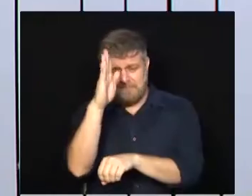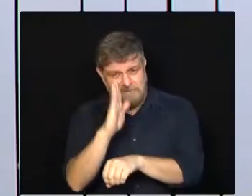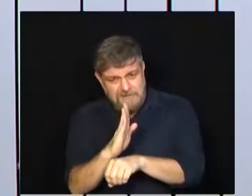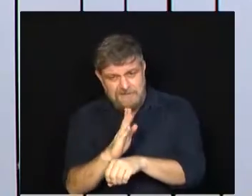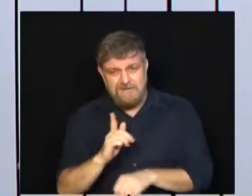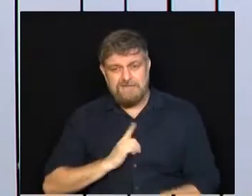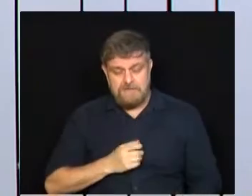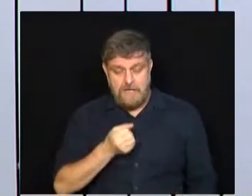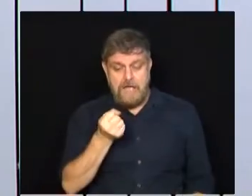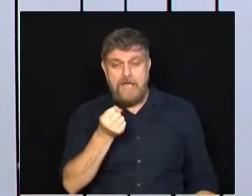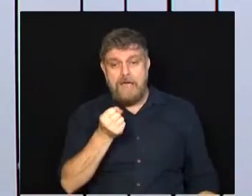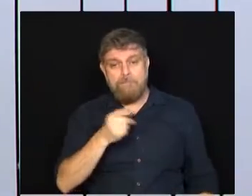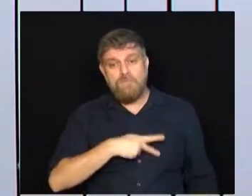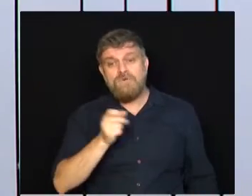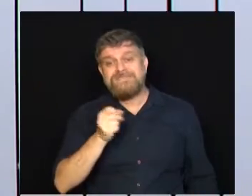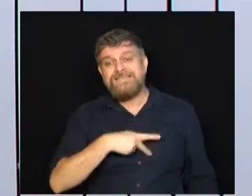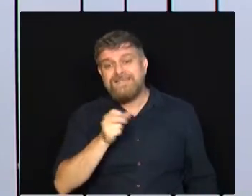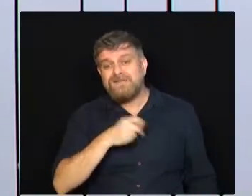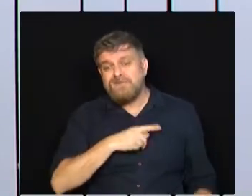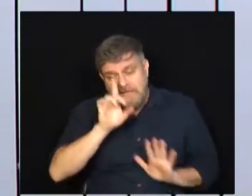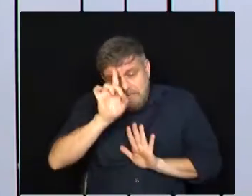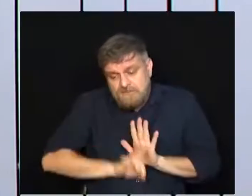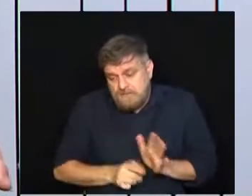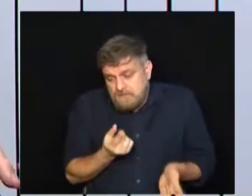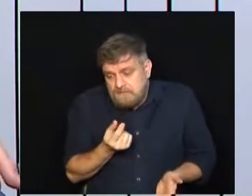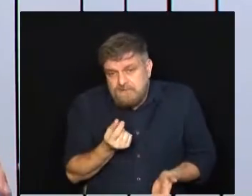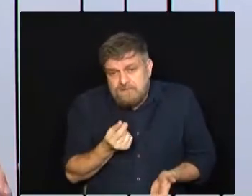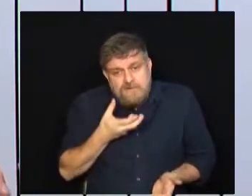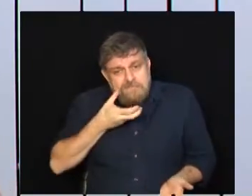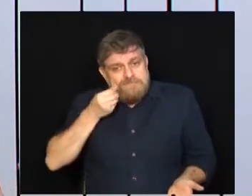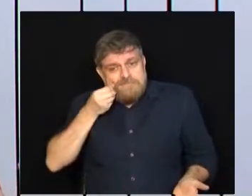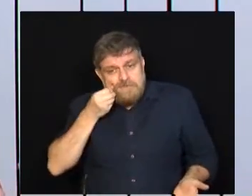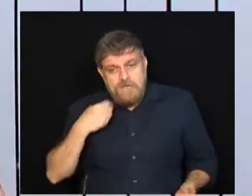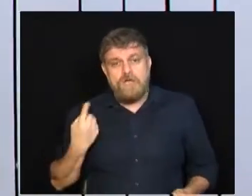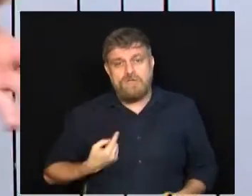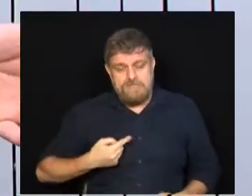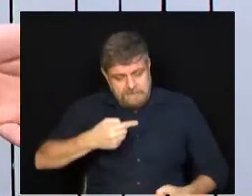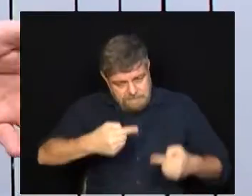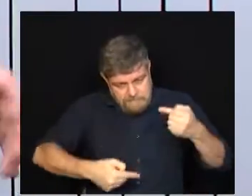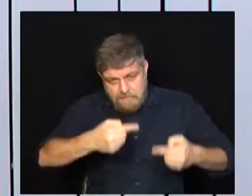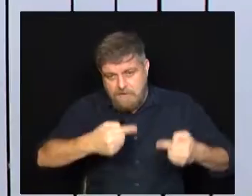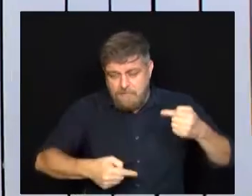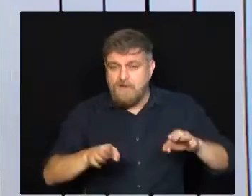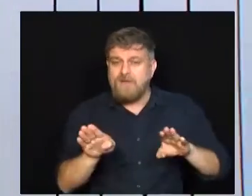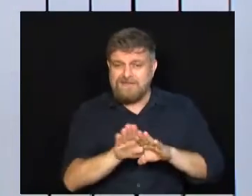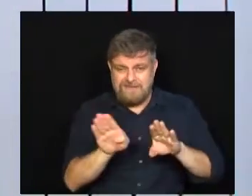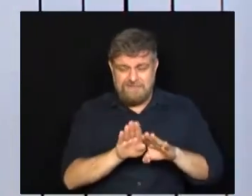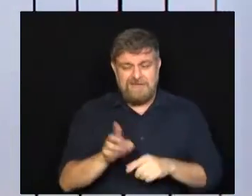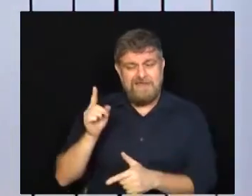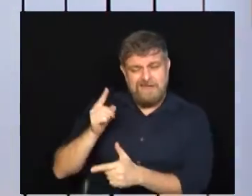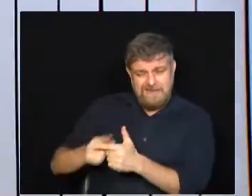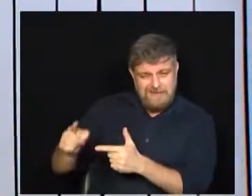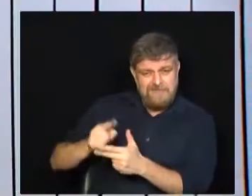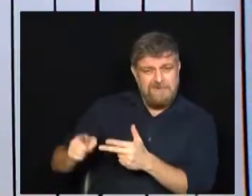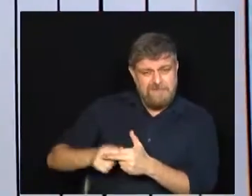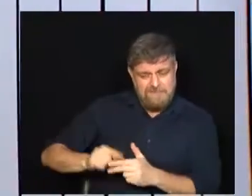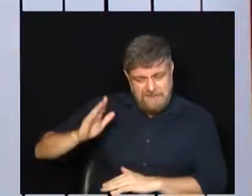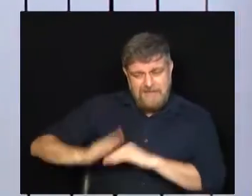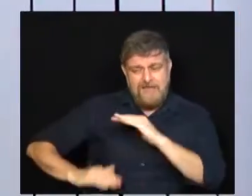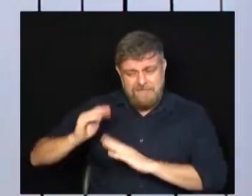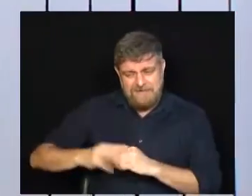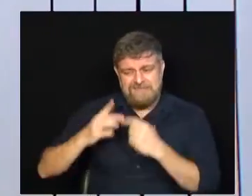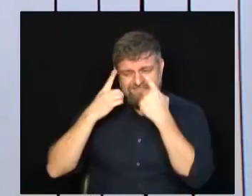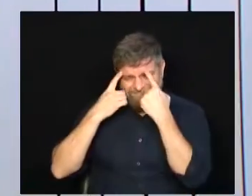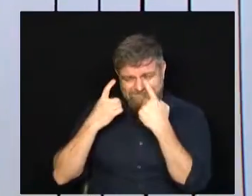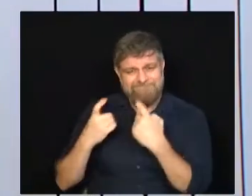à aposentadoria, enfim, tudo isso nós precisamos trazer à pauta também, né? Que é uma situação concreta de violência